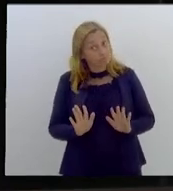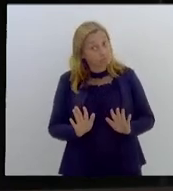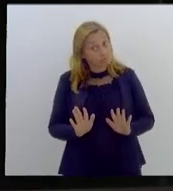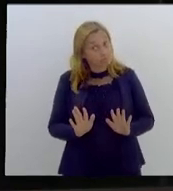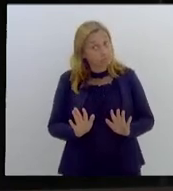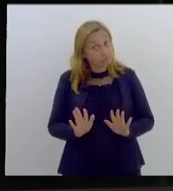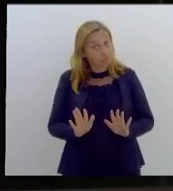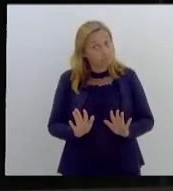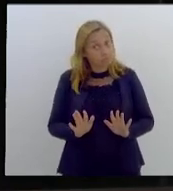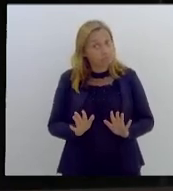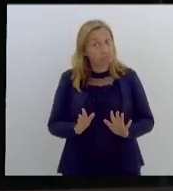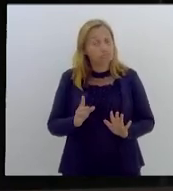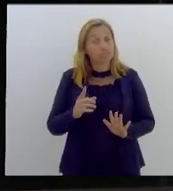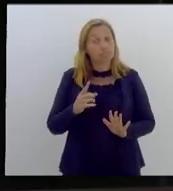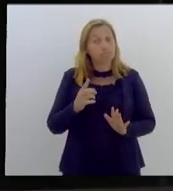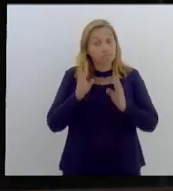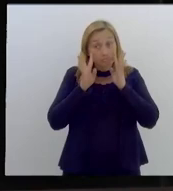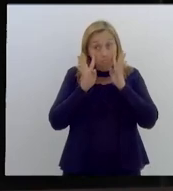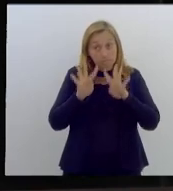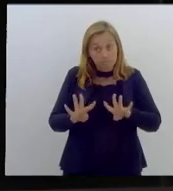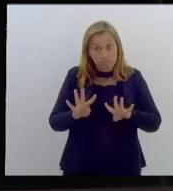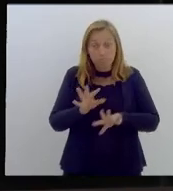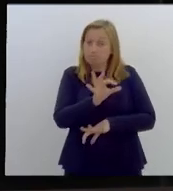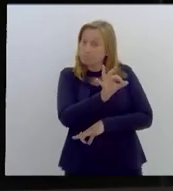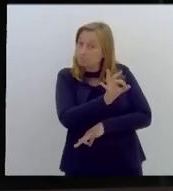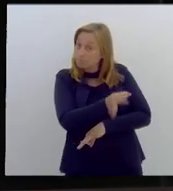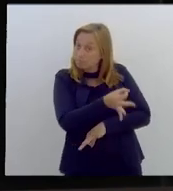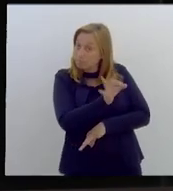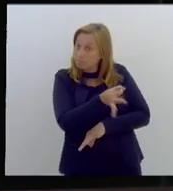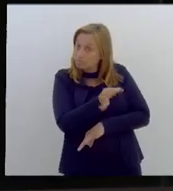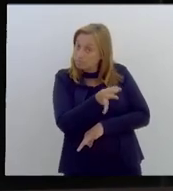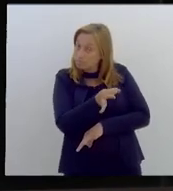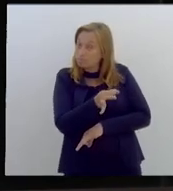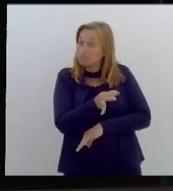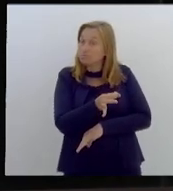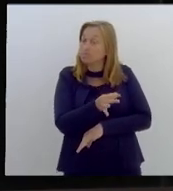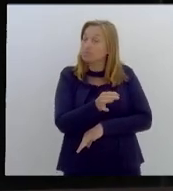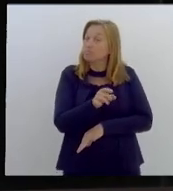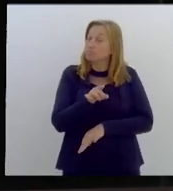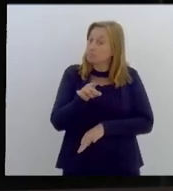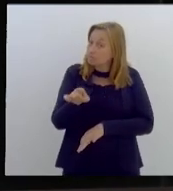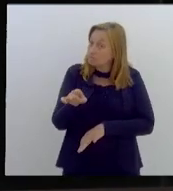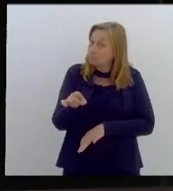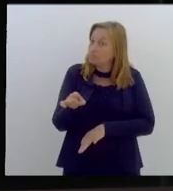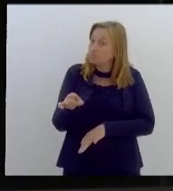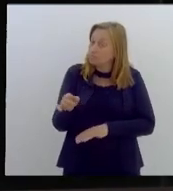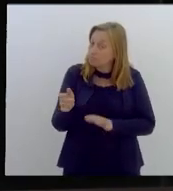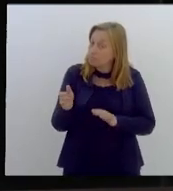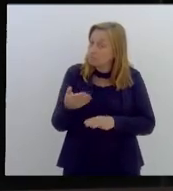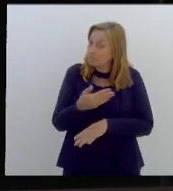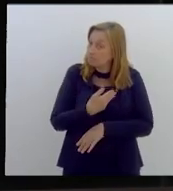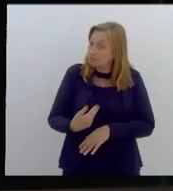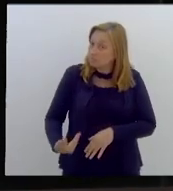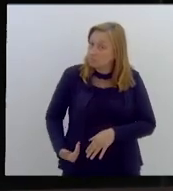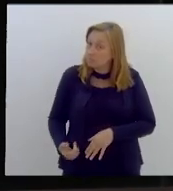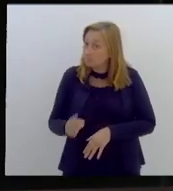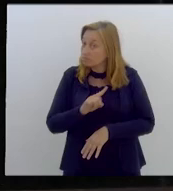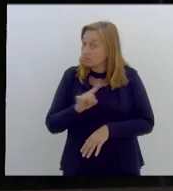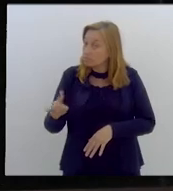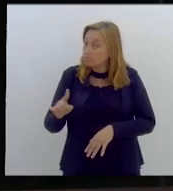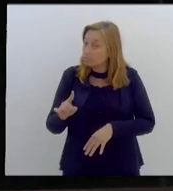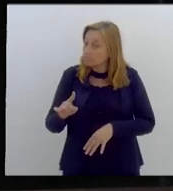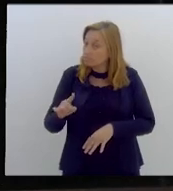deveria servir de alerta exatamente para que este atual não venha